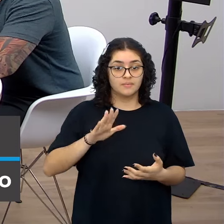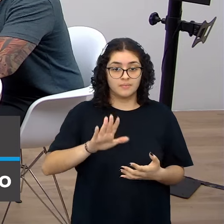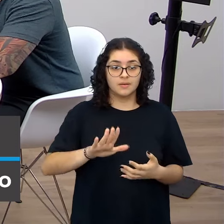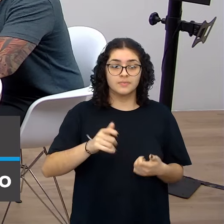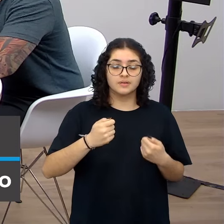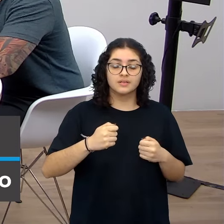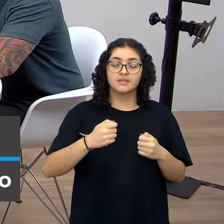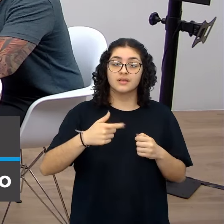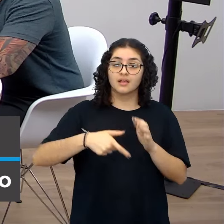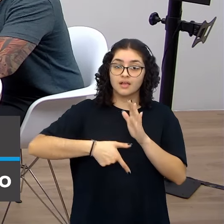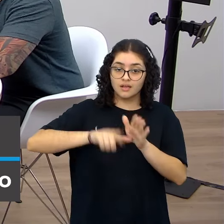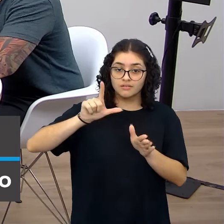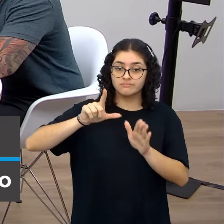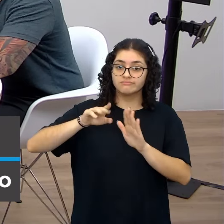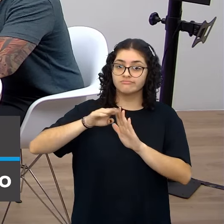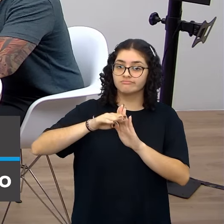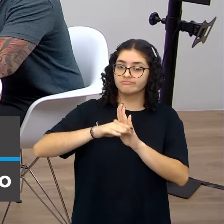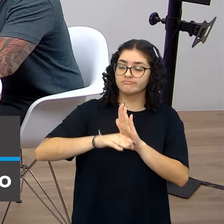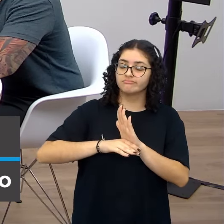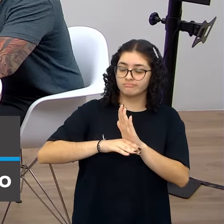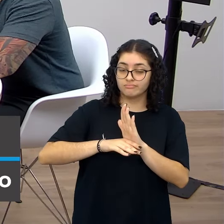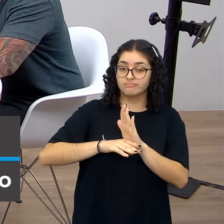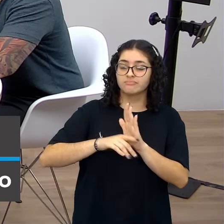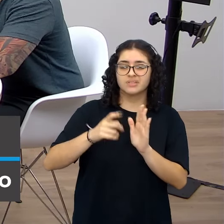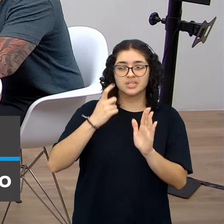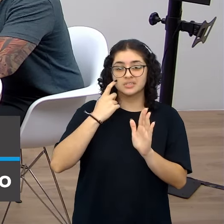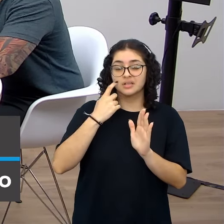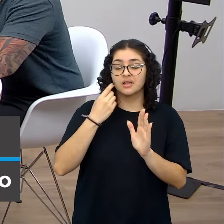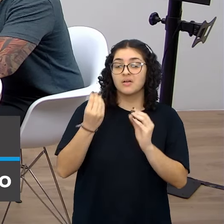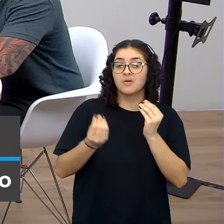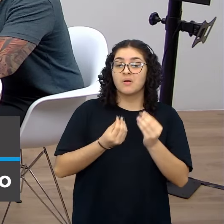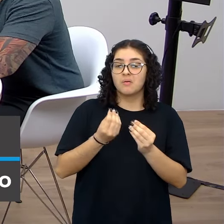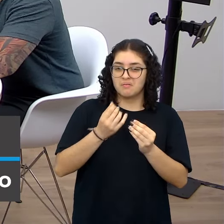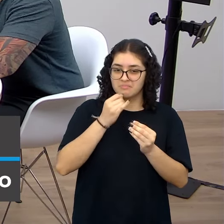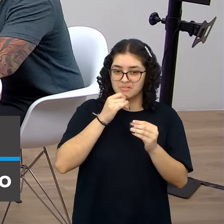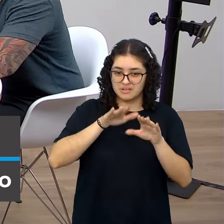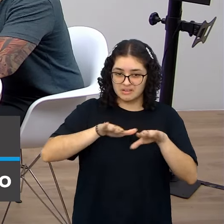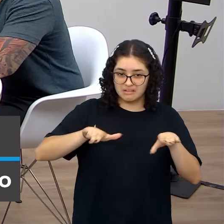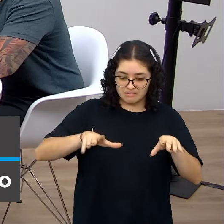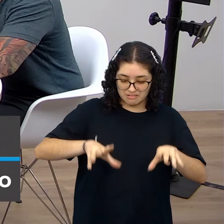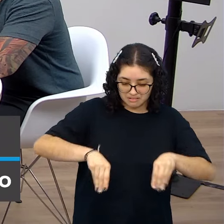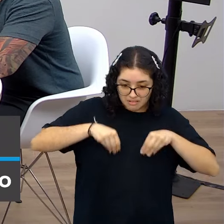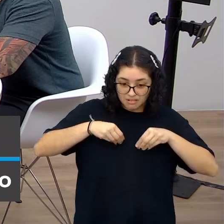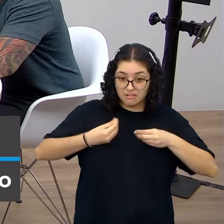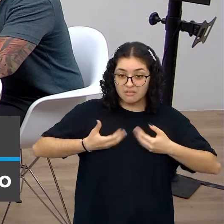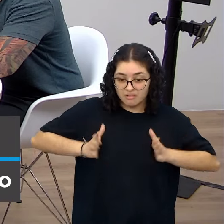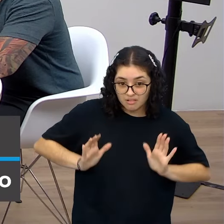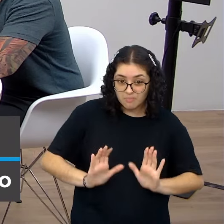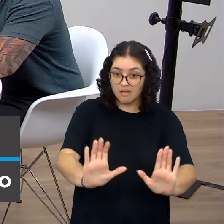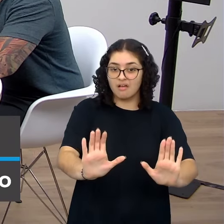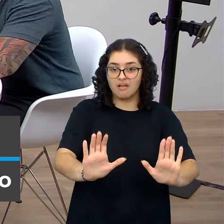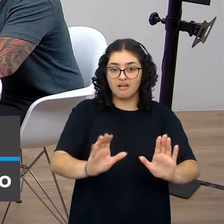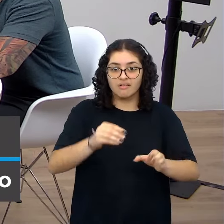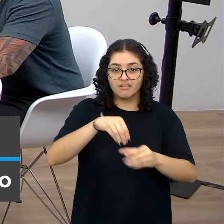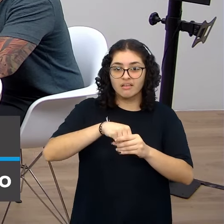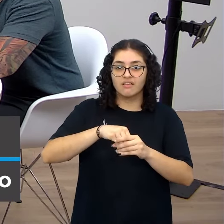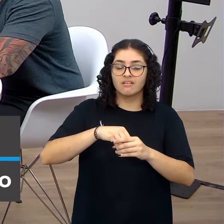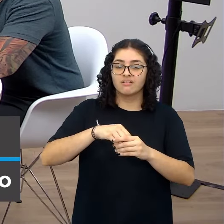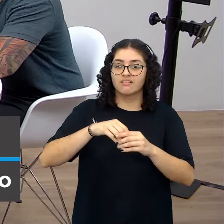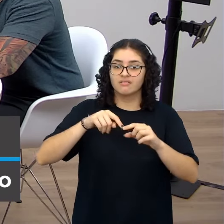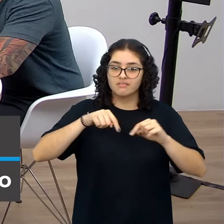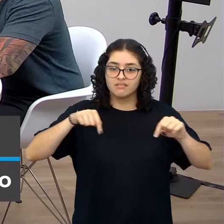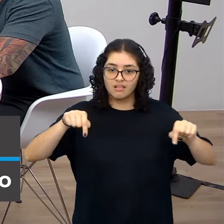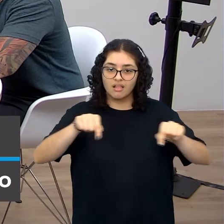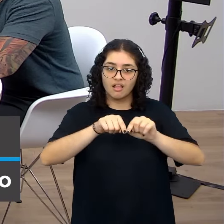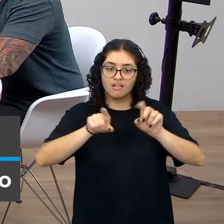umas questões antes disso, né? A gente não pode jogar a criança lá na sala de